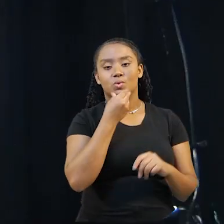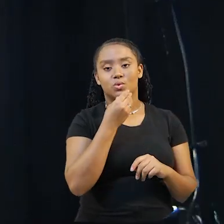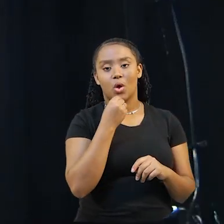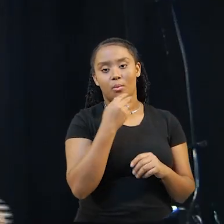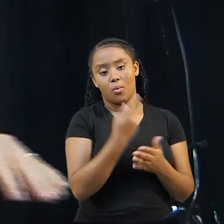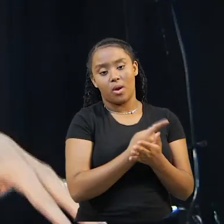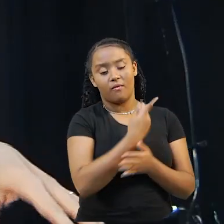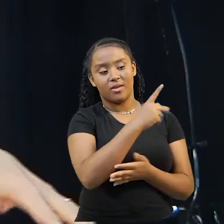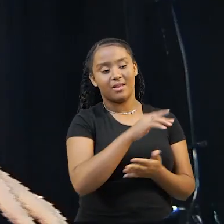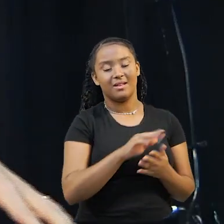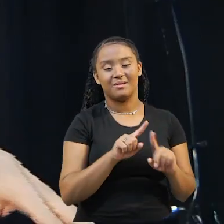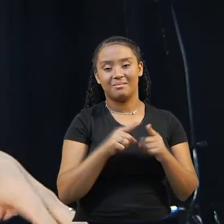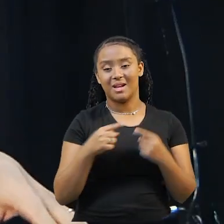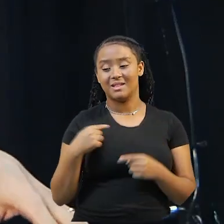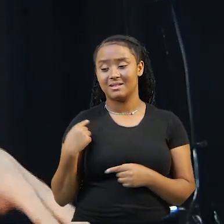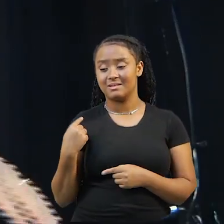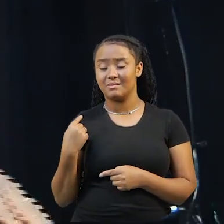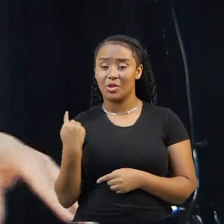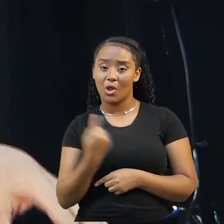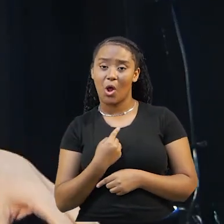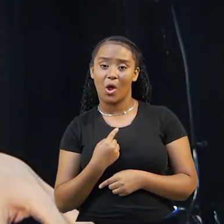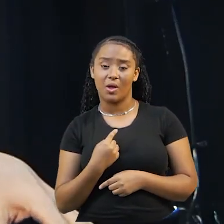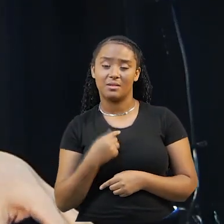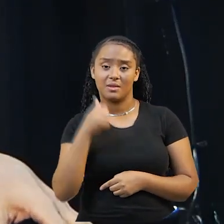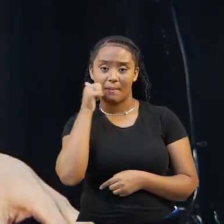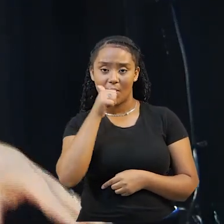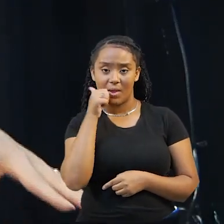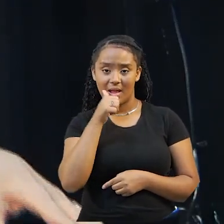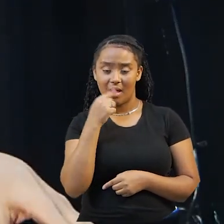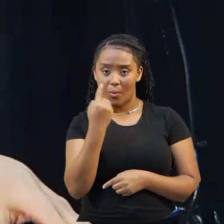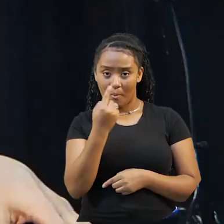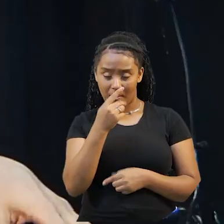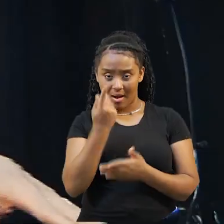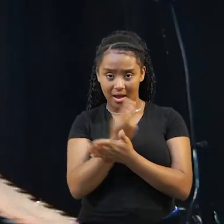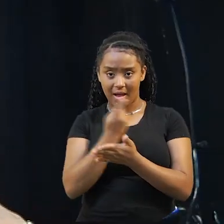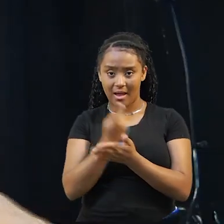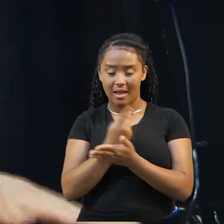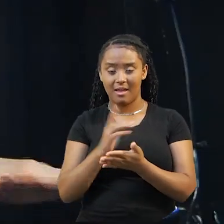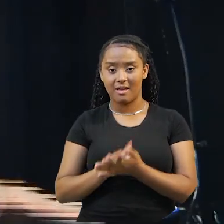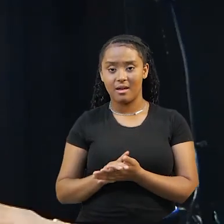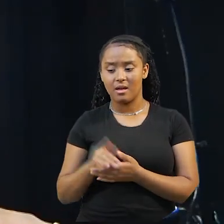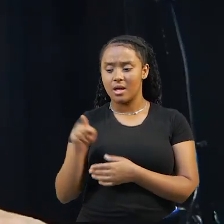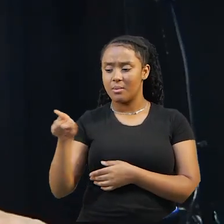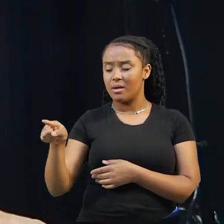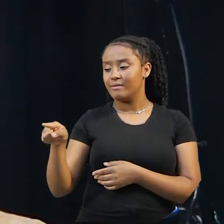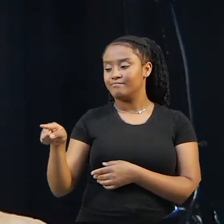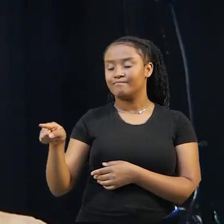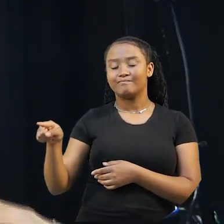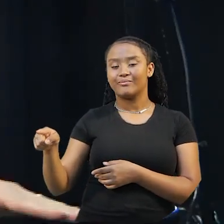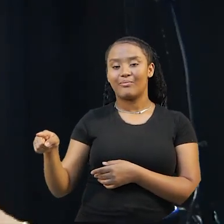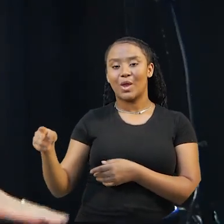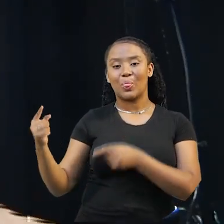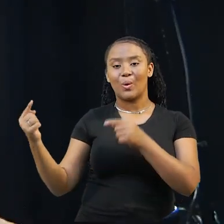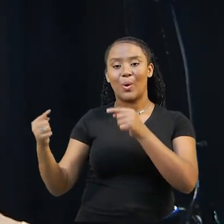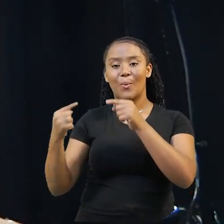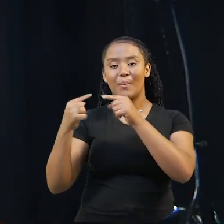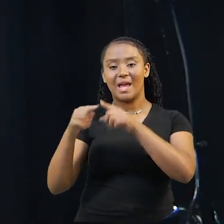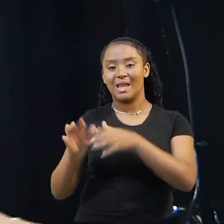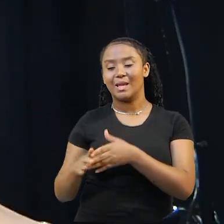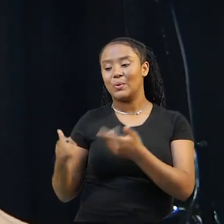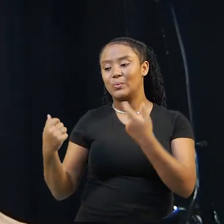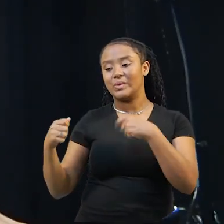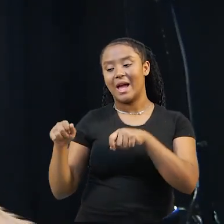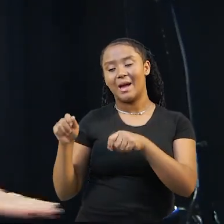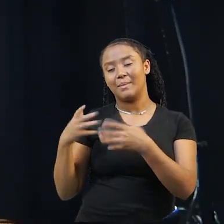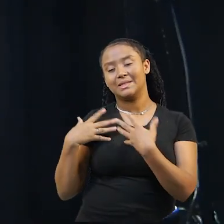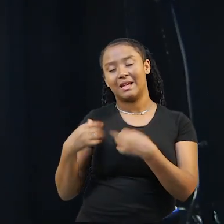tudo certo. Como nós somos poucas, quando uma mulher erra, eles falam, tá vendo? Mulher não serve para isso. Então, o peso que eu